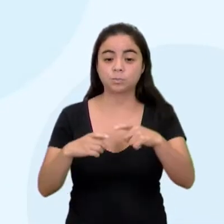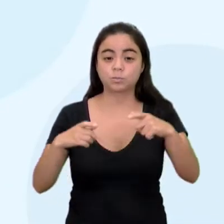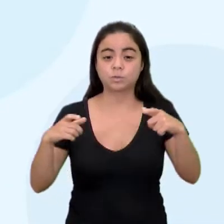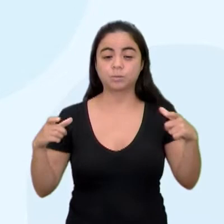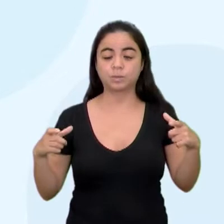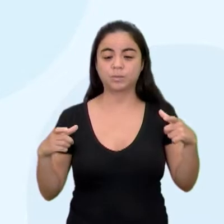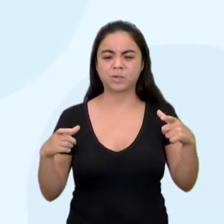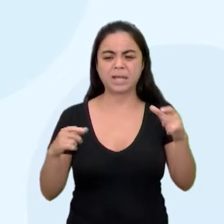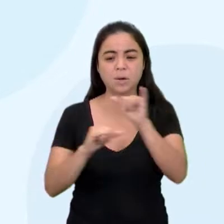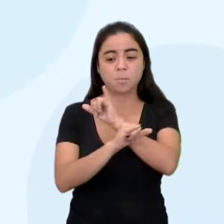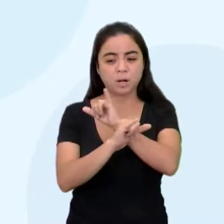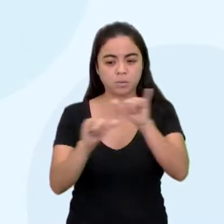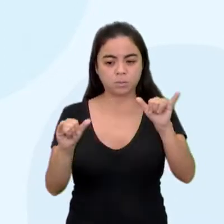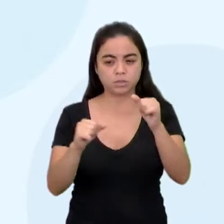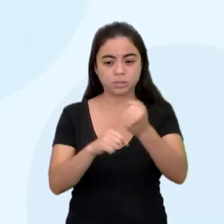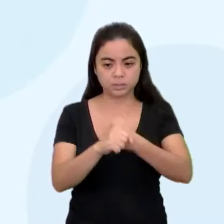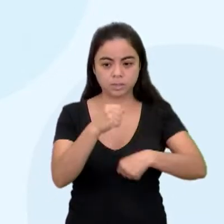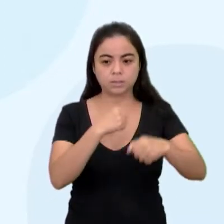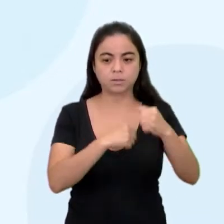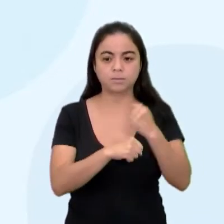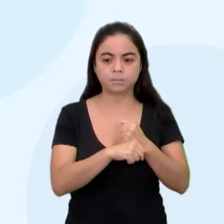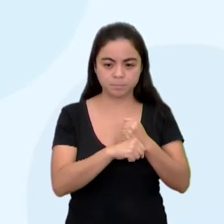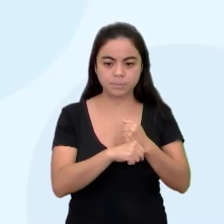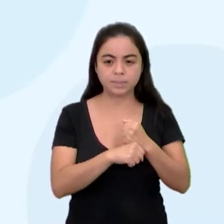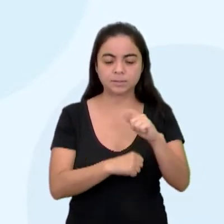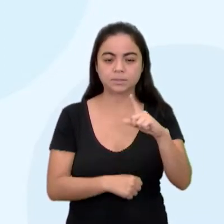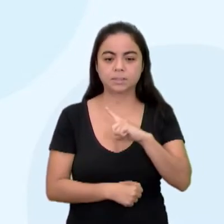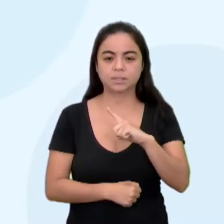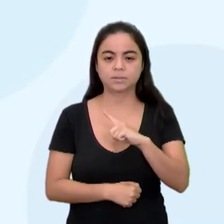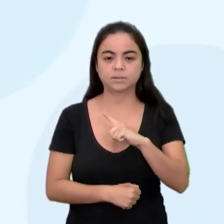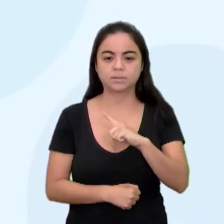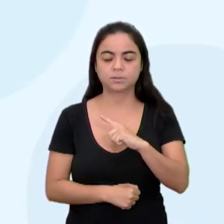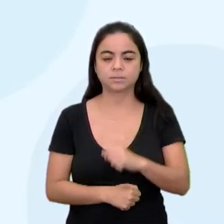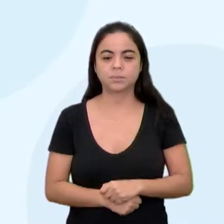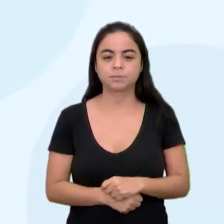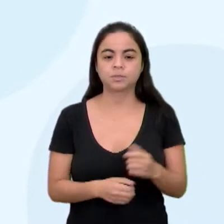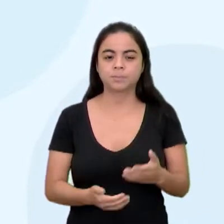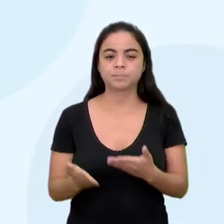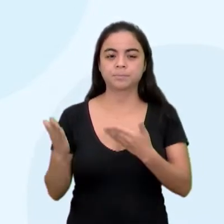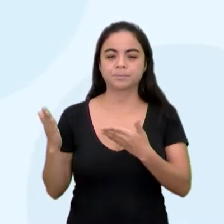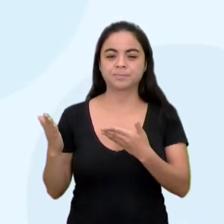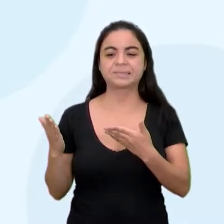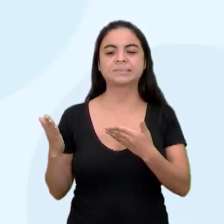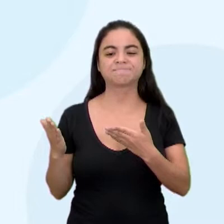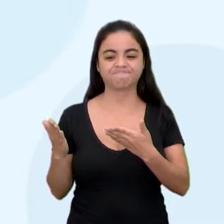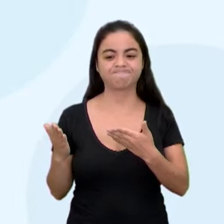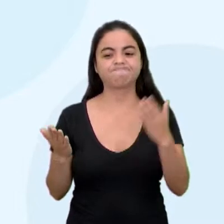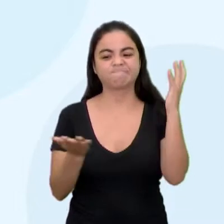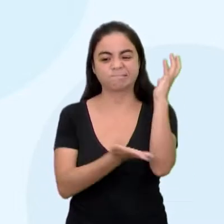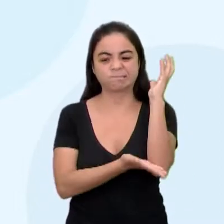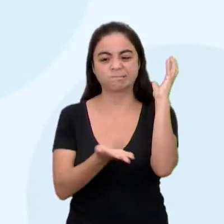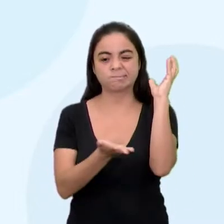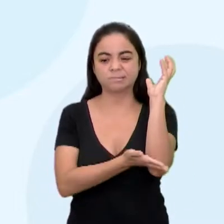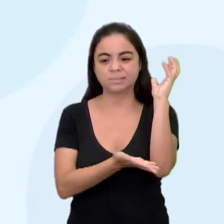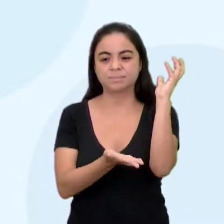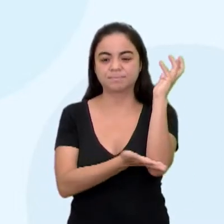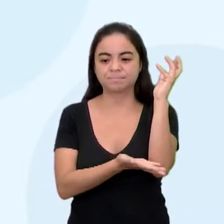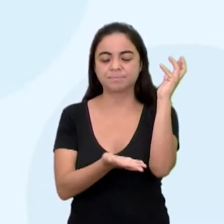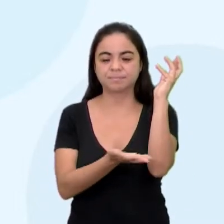era uma notícia, né? O ano passado, o ano retrasado, nós tivemos aí situações catastróficas, né?